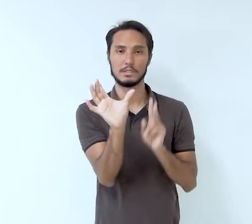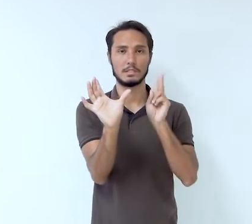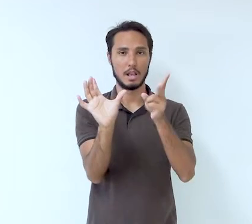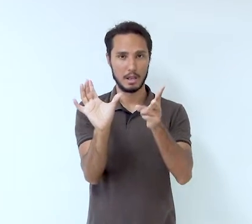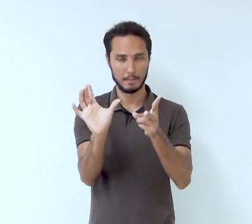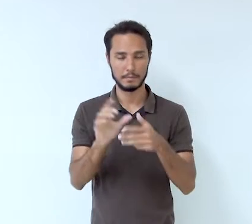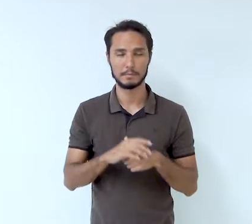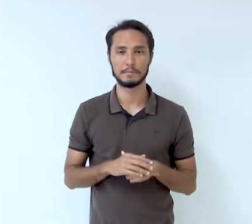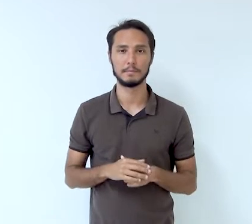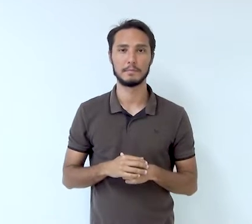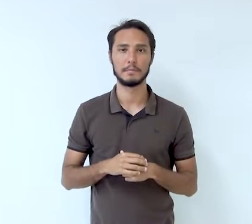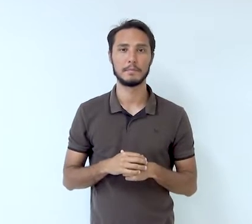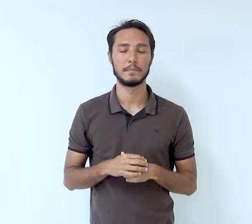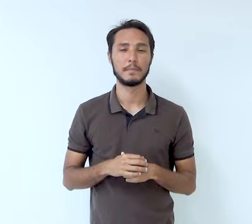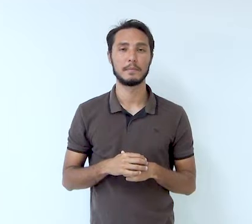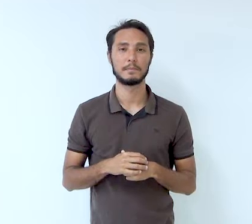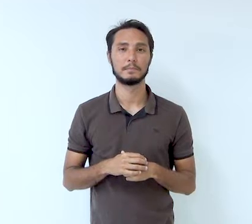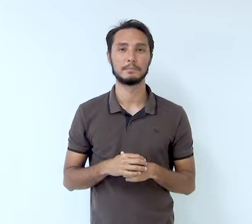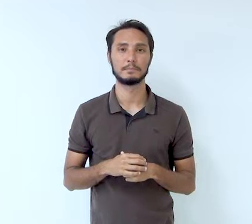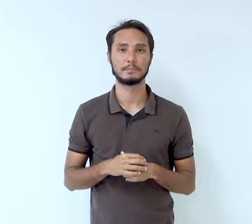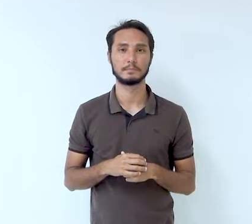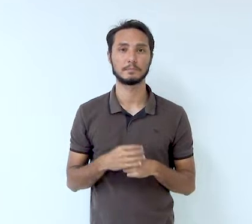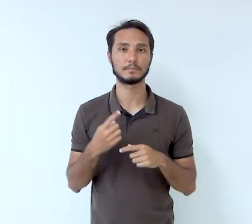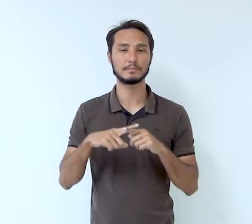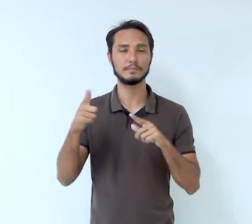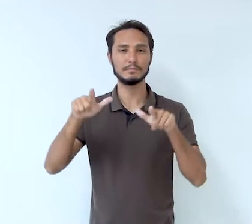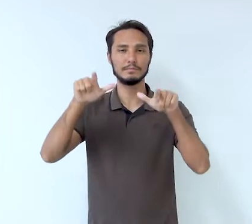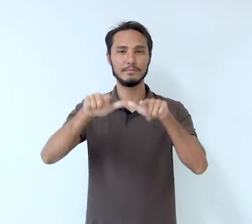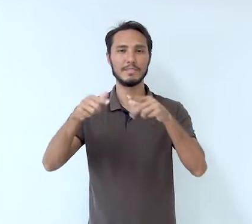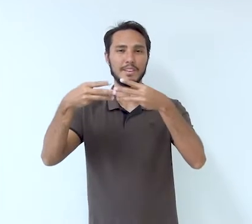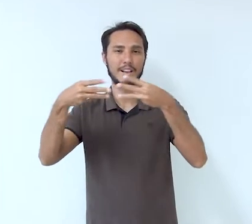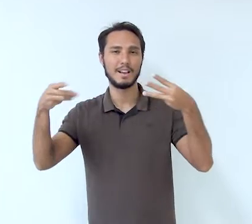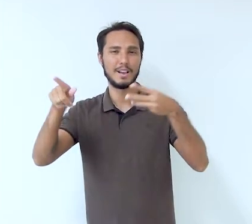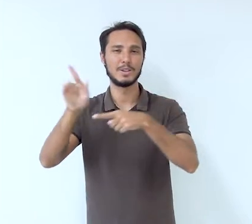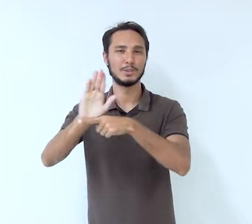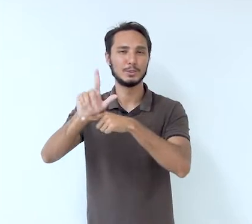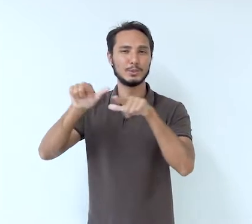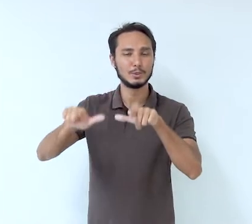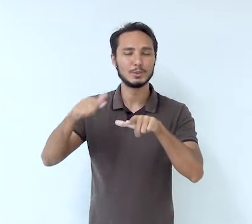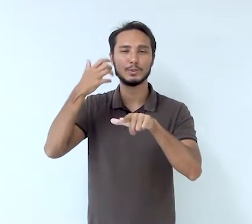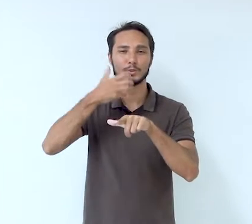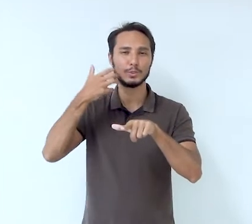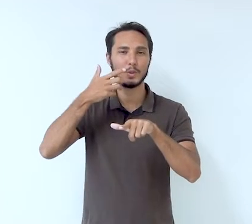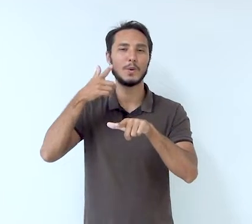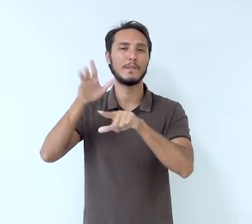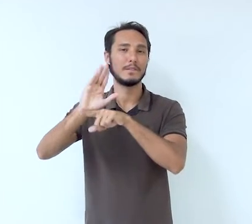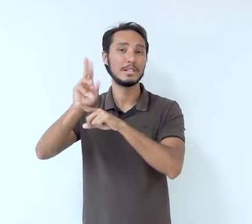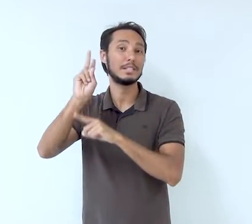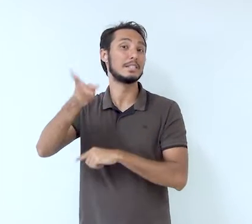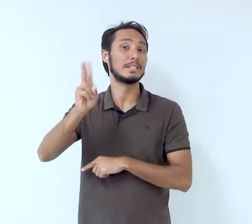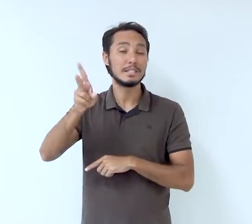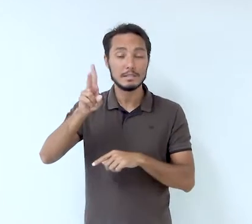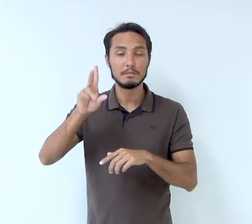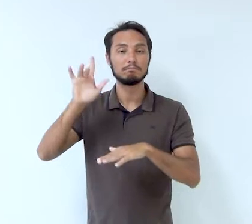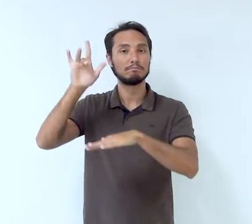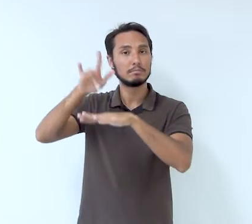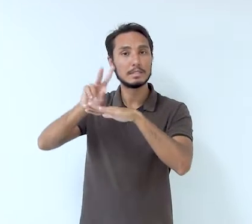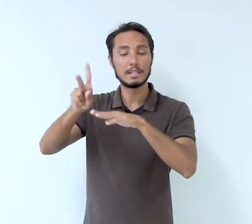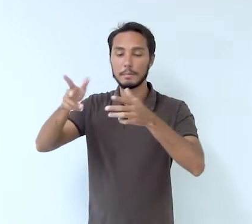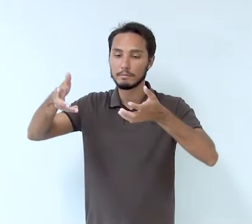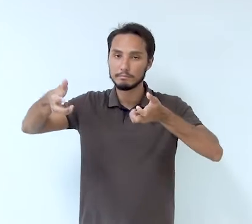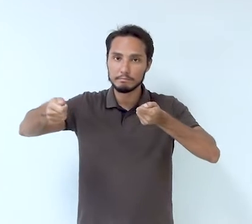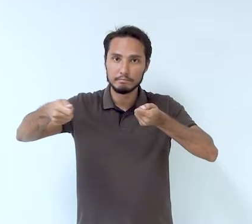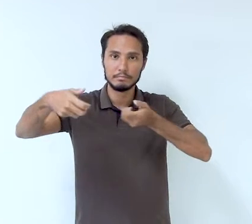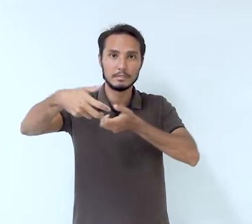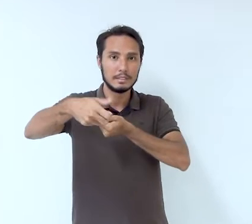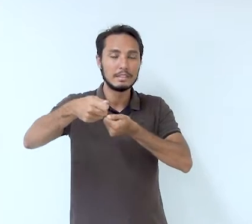nos contatos, né? Com relação a placas de rede, placa de som e placa de vídeo, devemos sempre manusear também